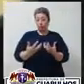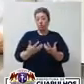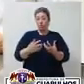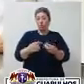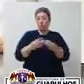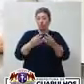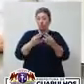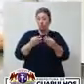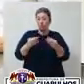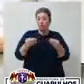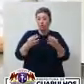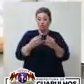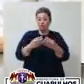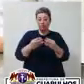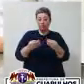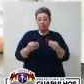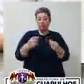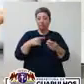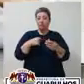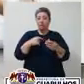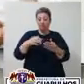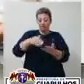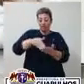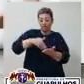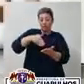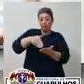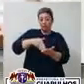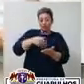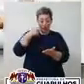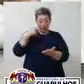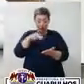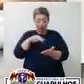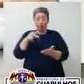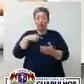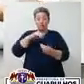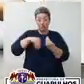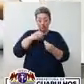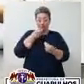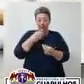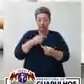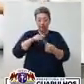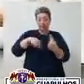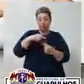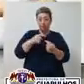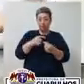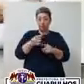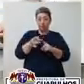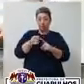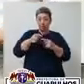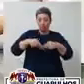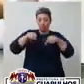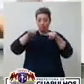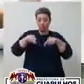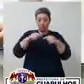levar ao fogo até engrossar. Soltar do fundo da panela. Até soltar do fundo da panela. E mistura bem. Aqui ela trocou. mexendo agora com